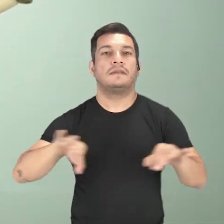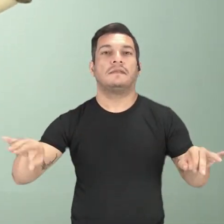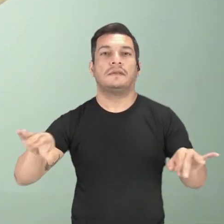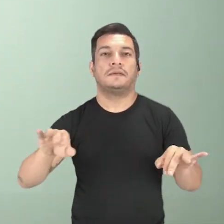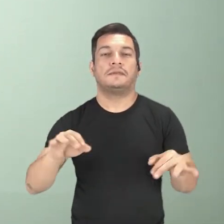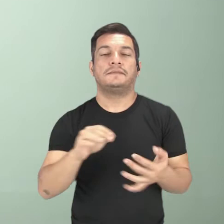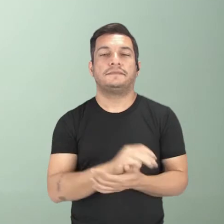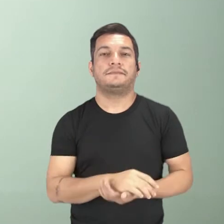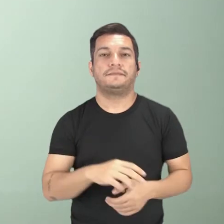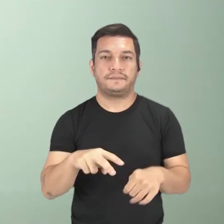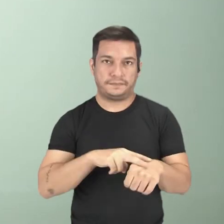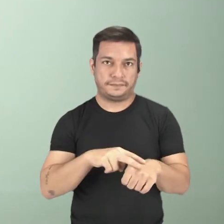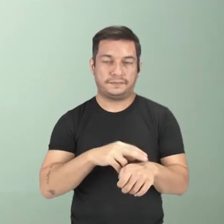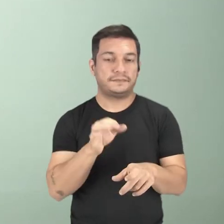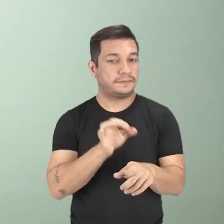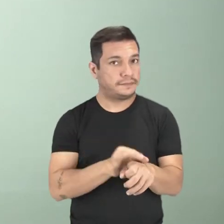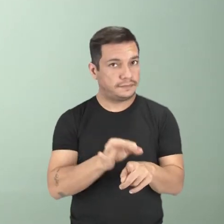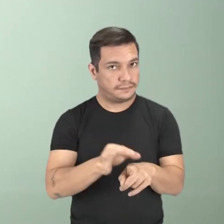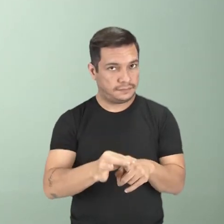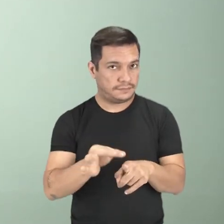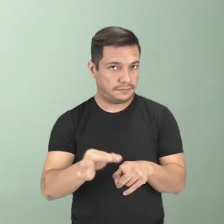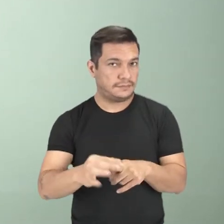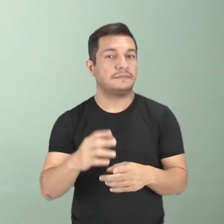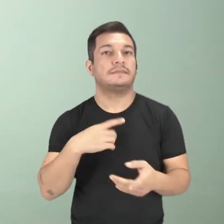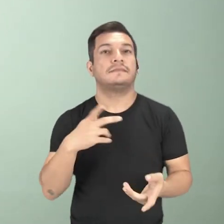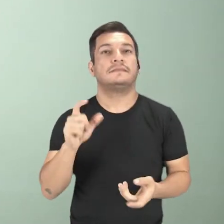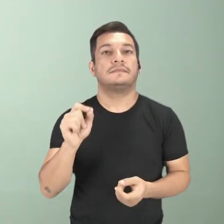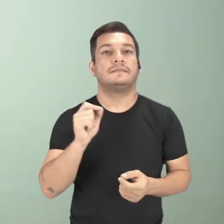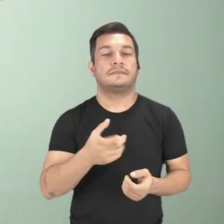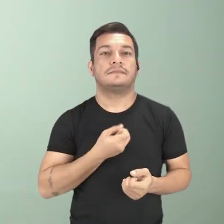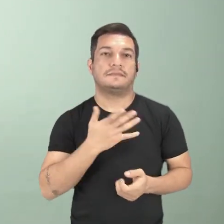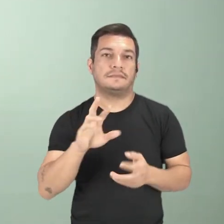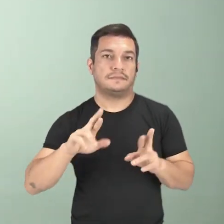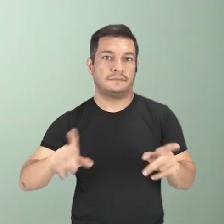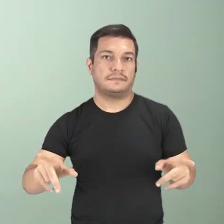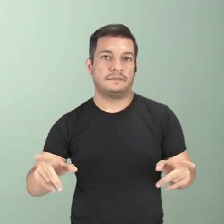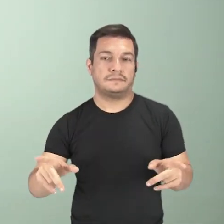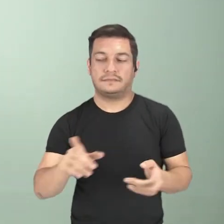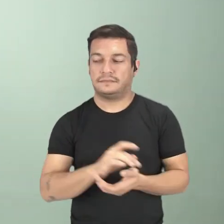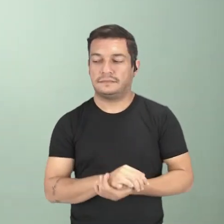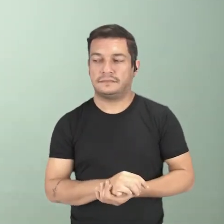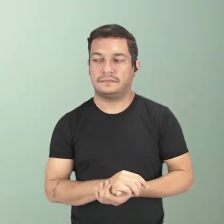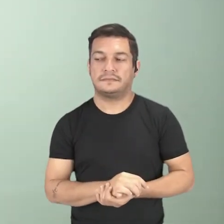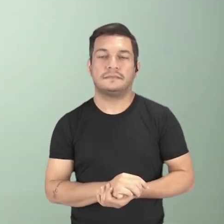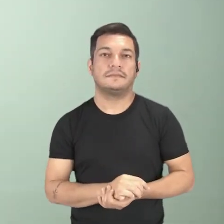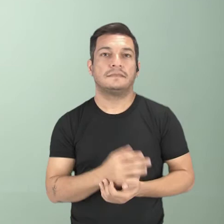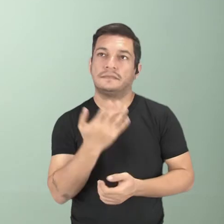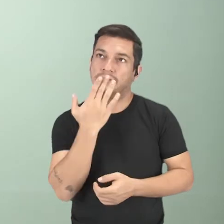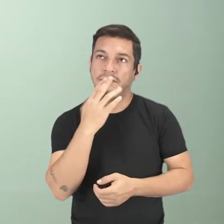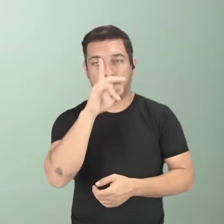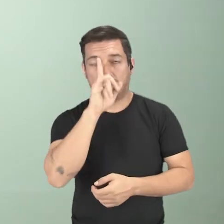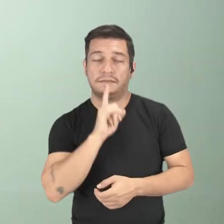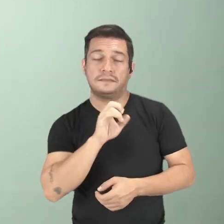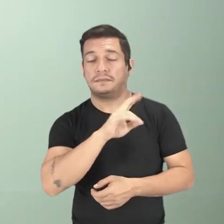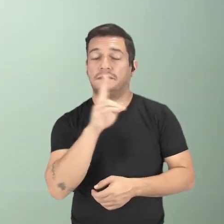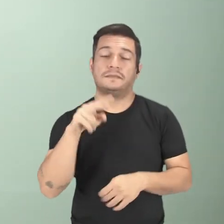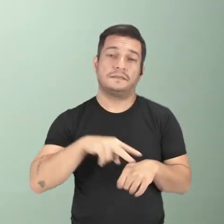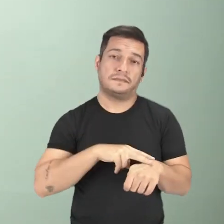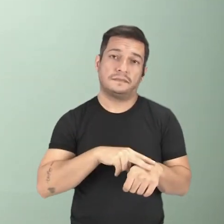elas, até o ponto que elas não se manifestavam diferentemente, apenas aquilo, ou amarelo ou verde,